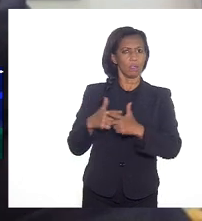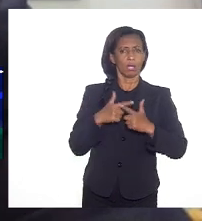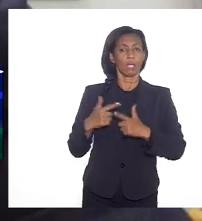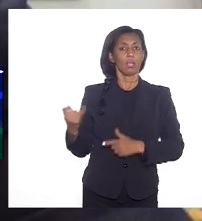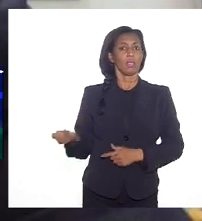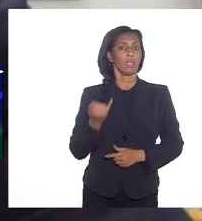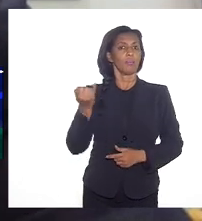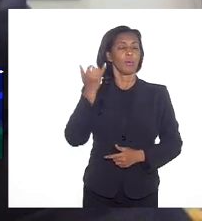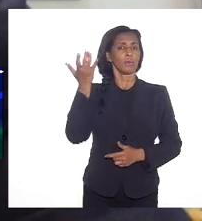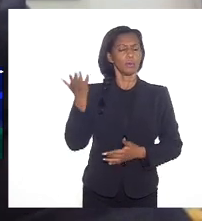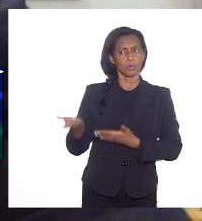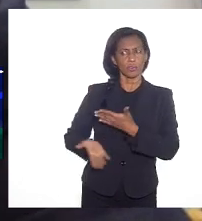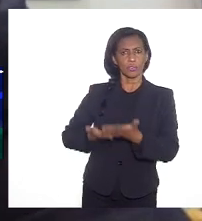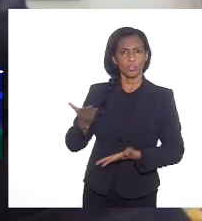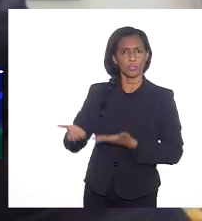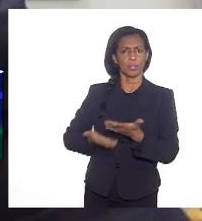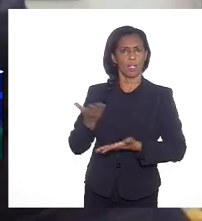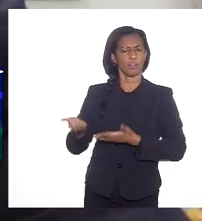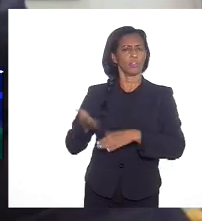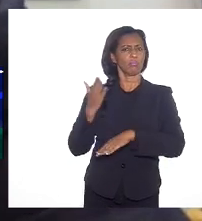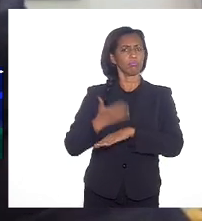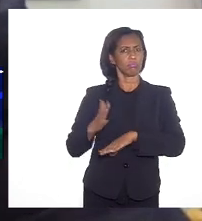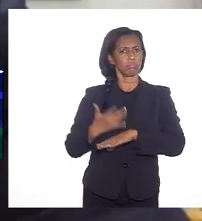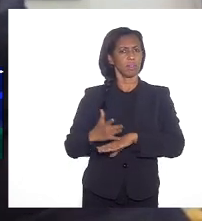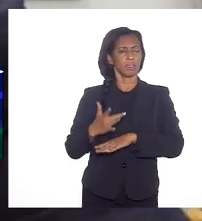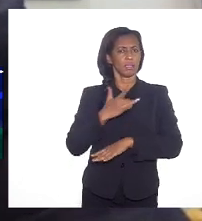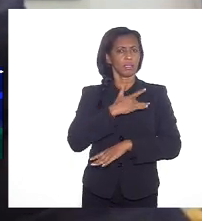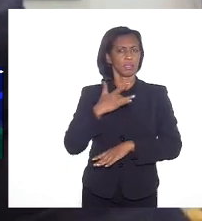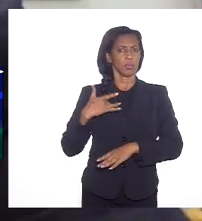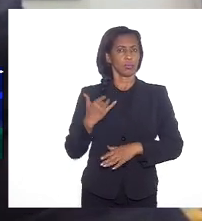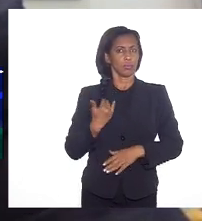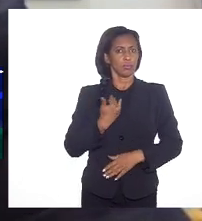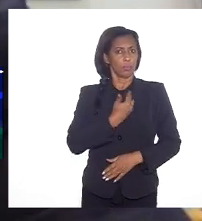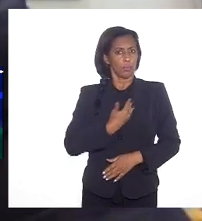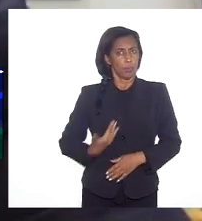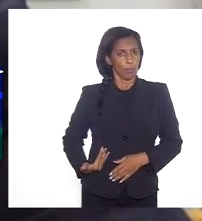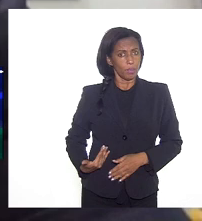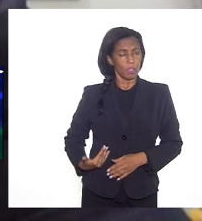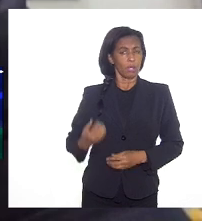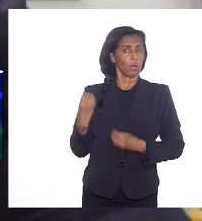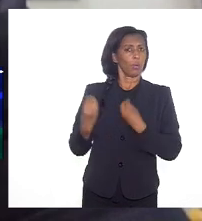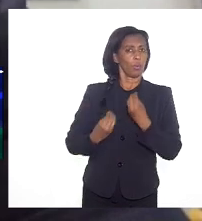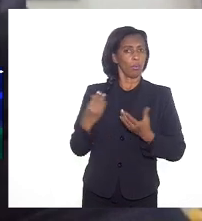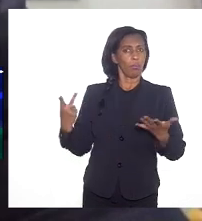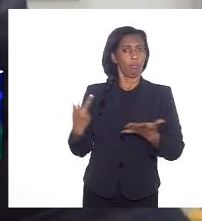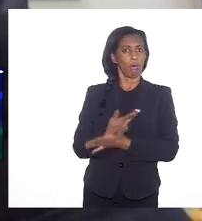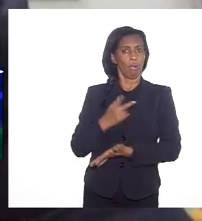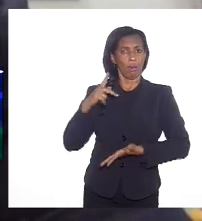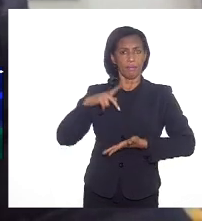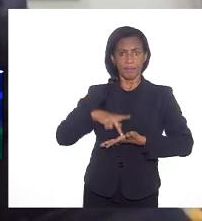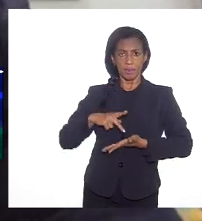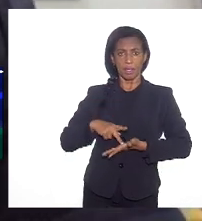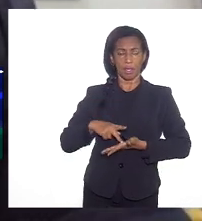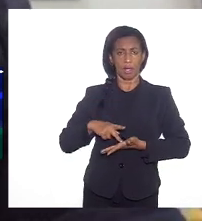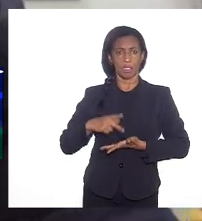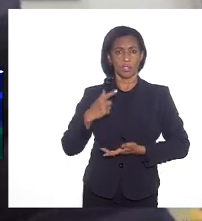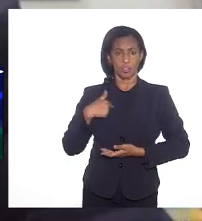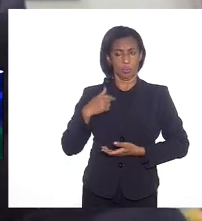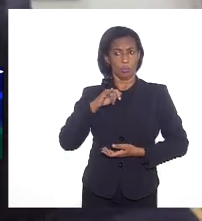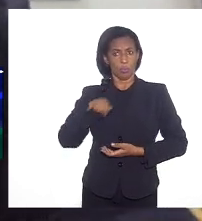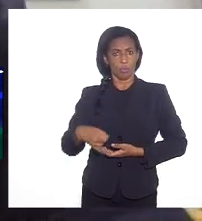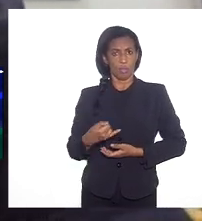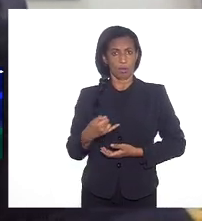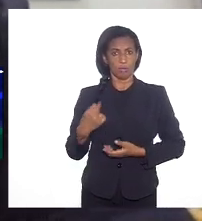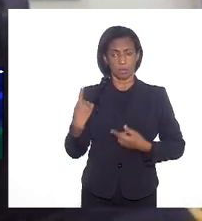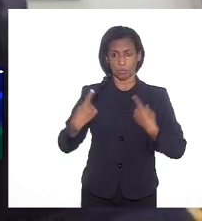trate a a prática da saúde pública como ela ocorre de verdade eu aproveito esse esse momento de discussão